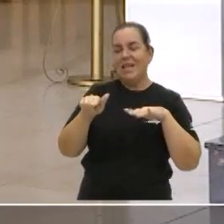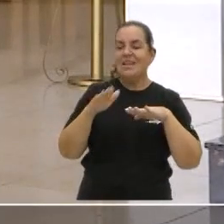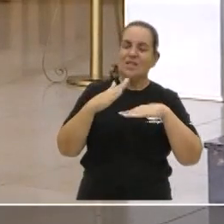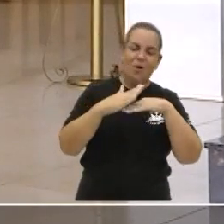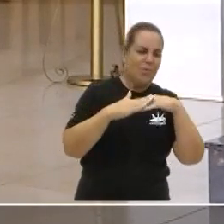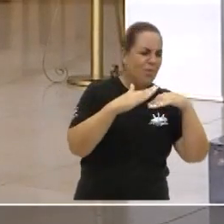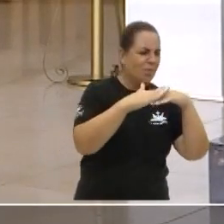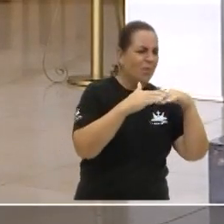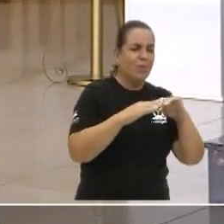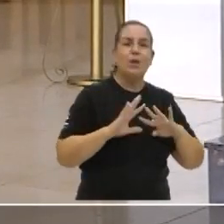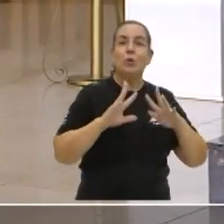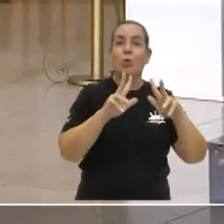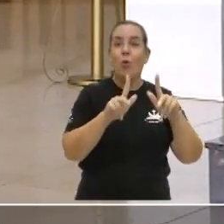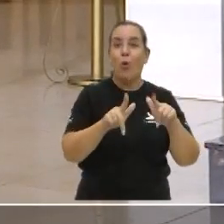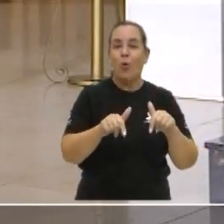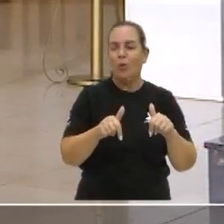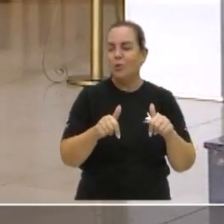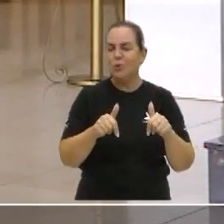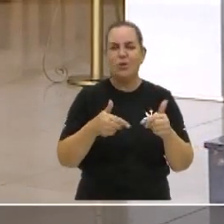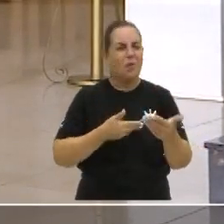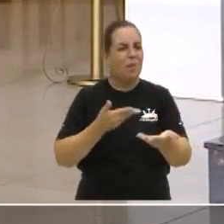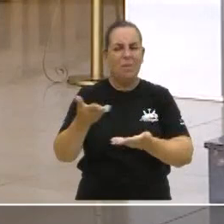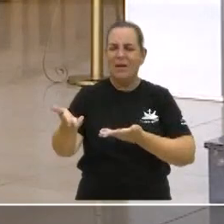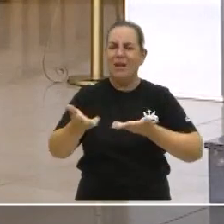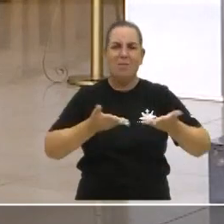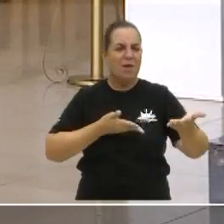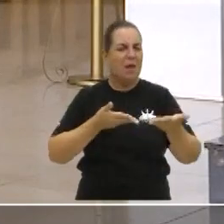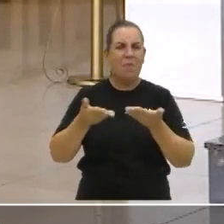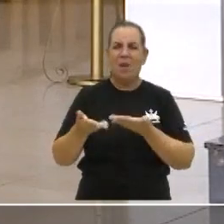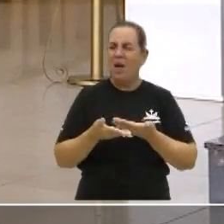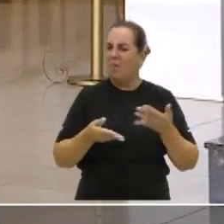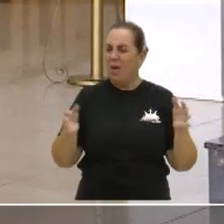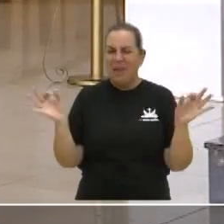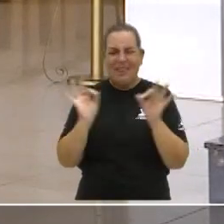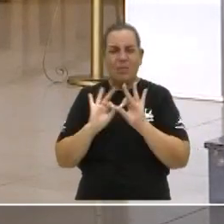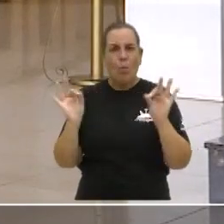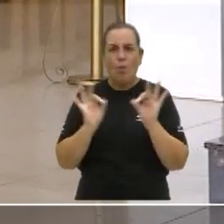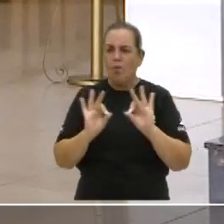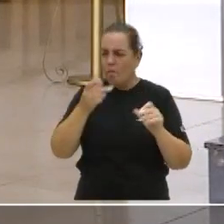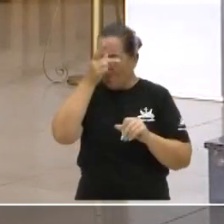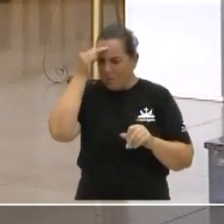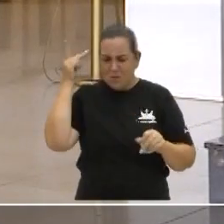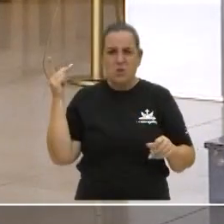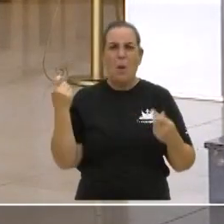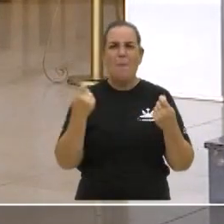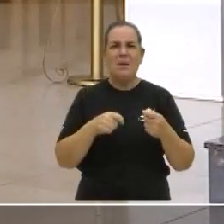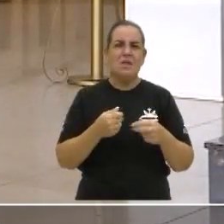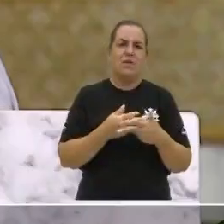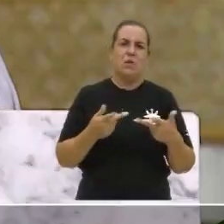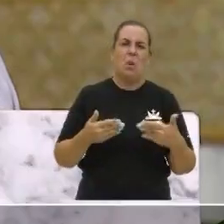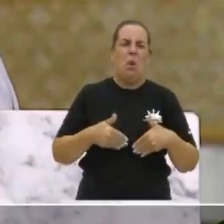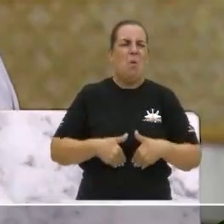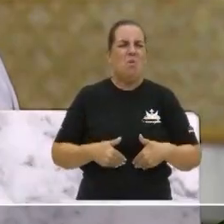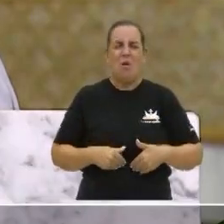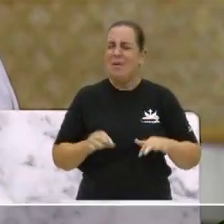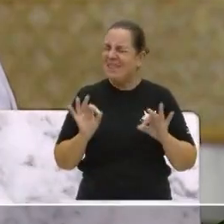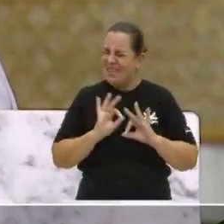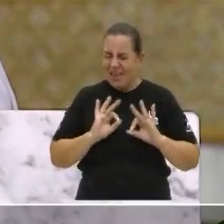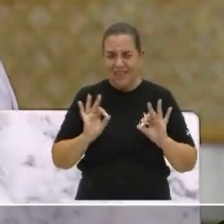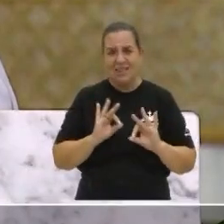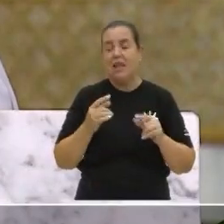estimados por todos. Entre eles, ninguém passava necessidade,